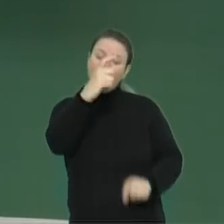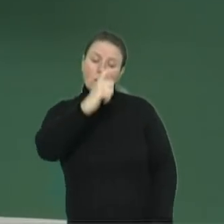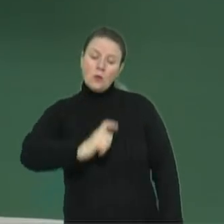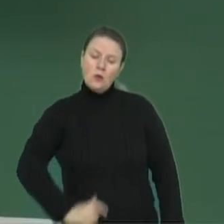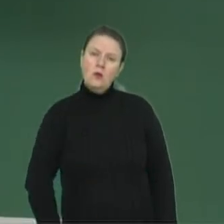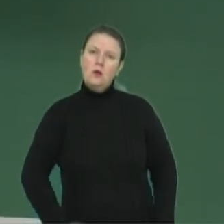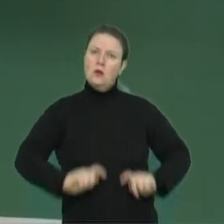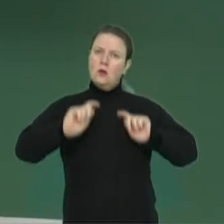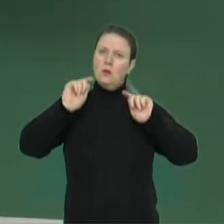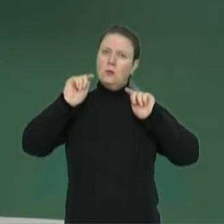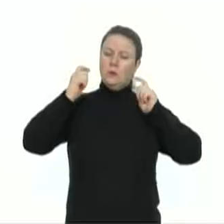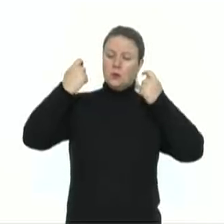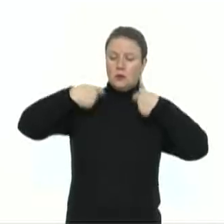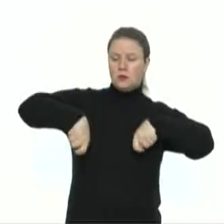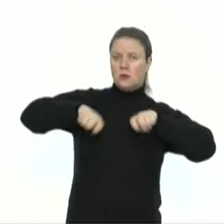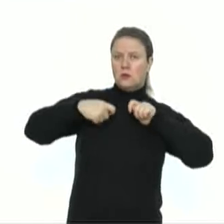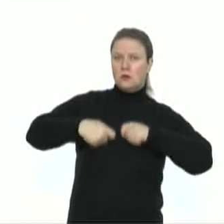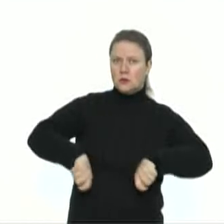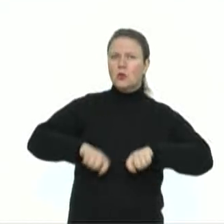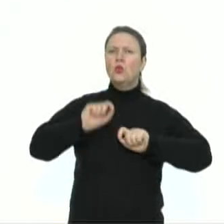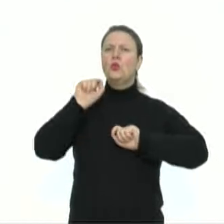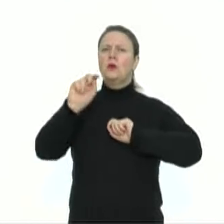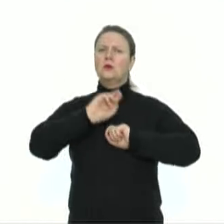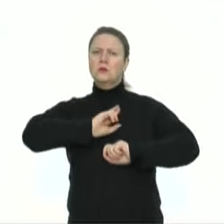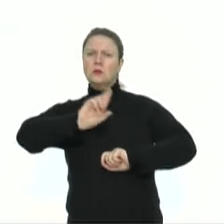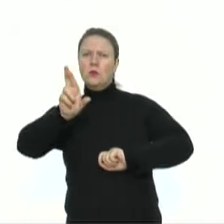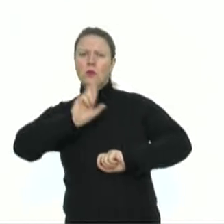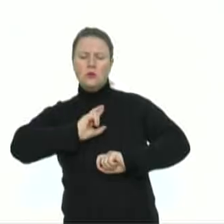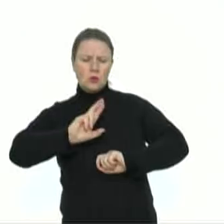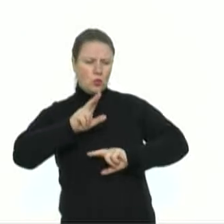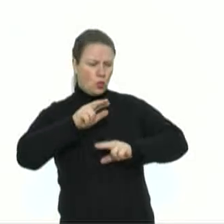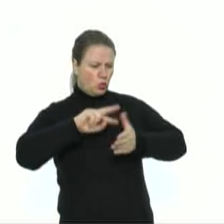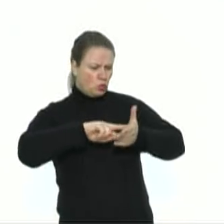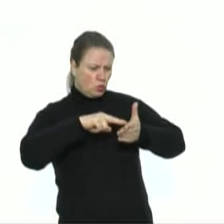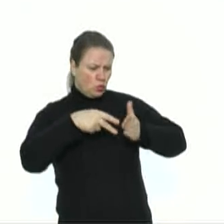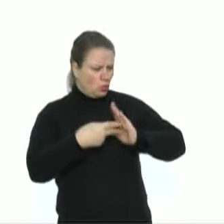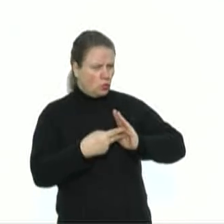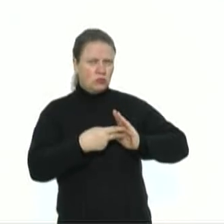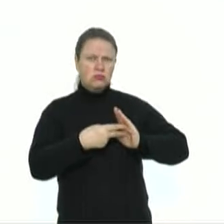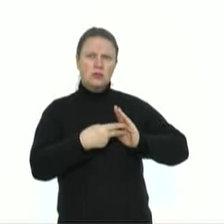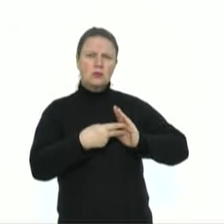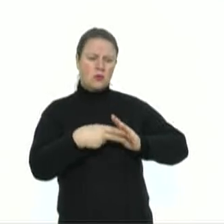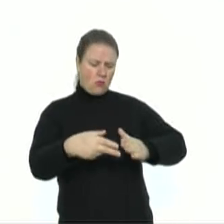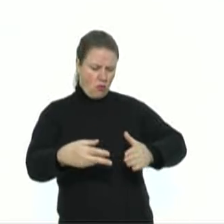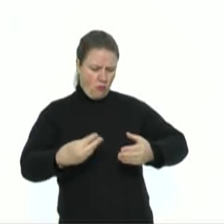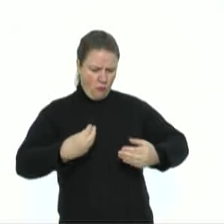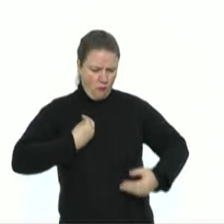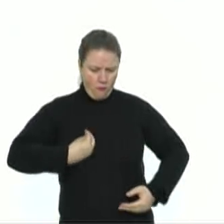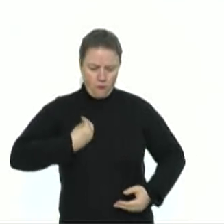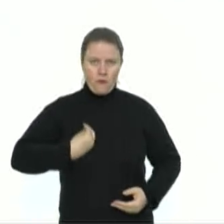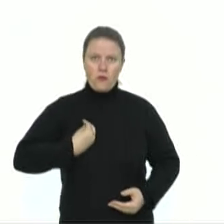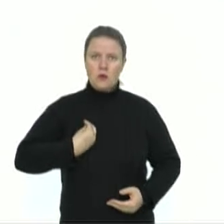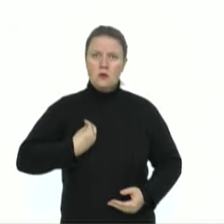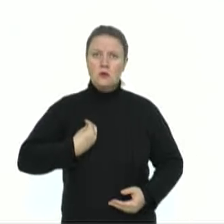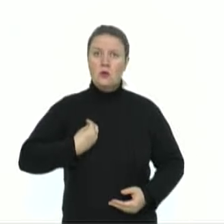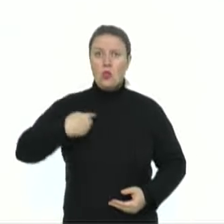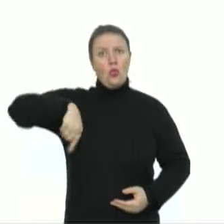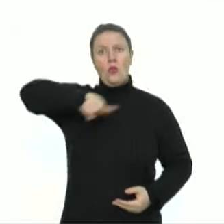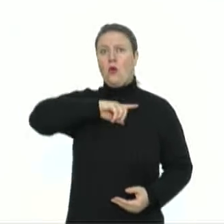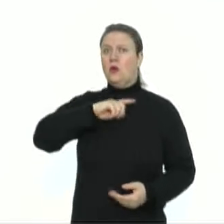deve responder sobre o sentido dele mesmo, né? Não tem uma resposta já pronta, nós que temos que criar essa